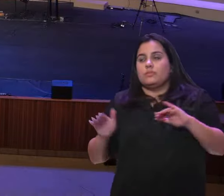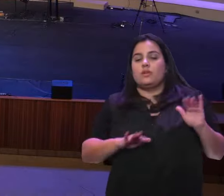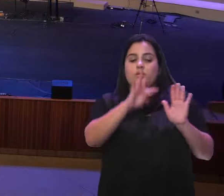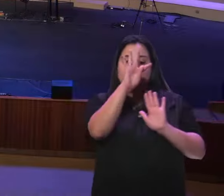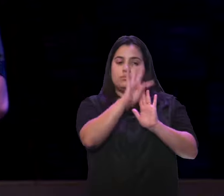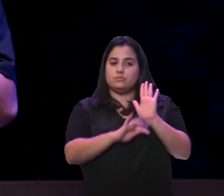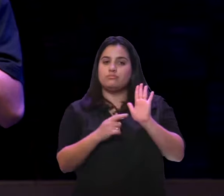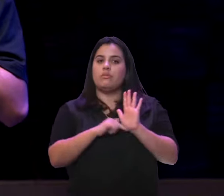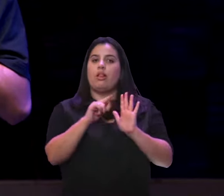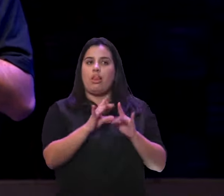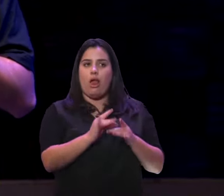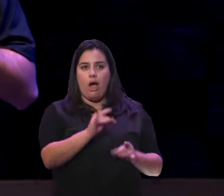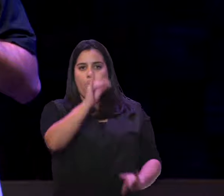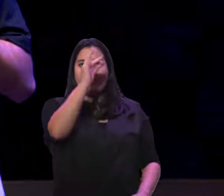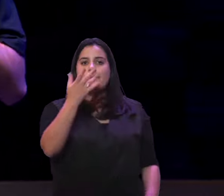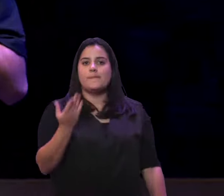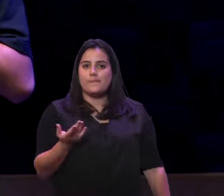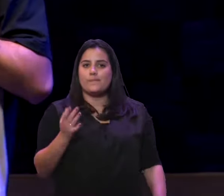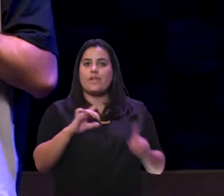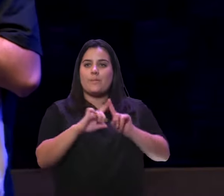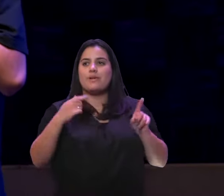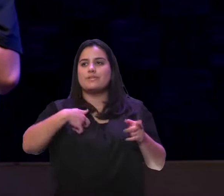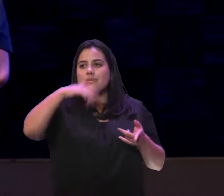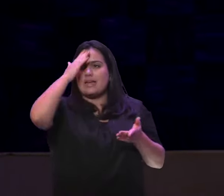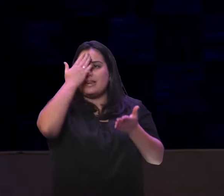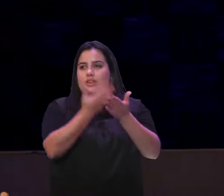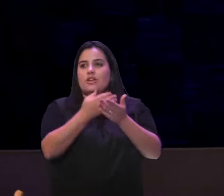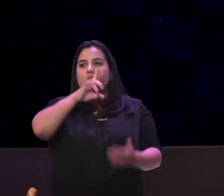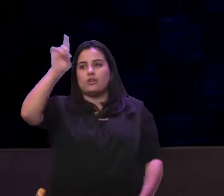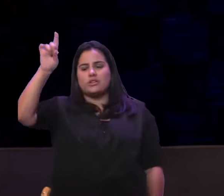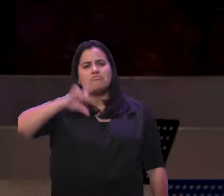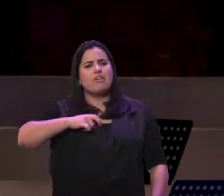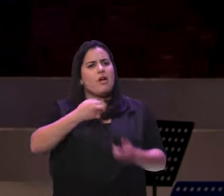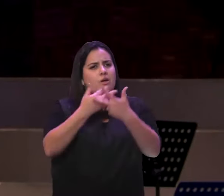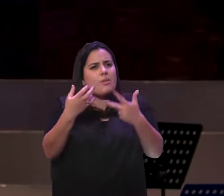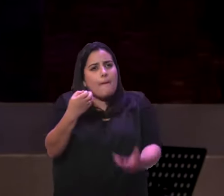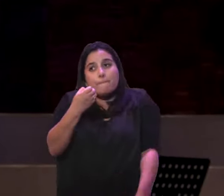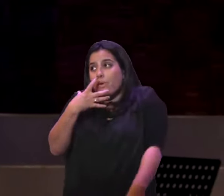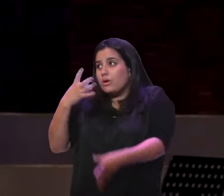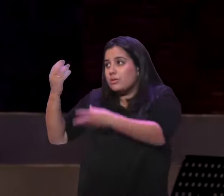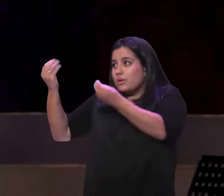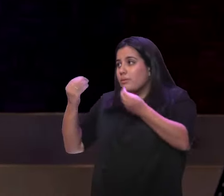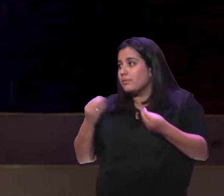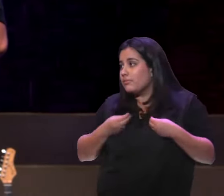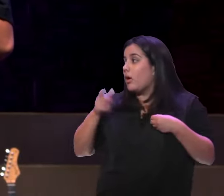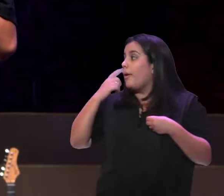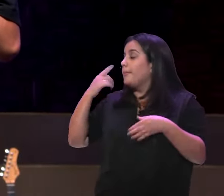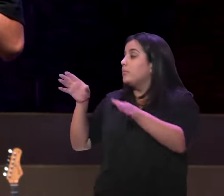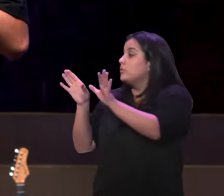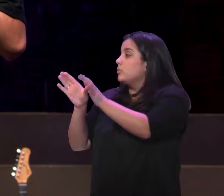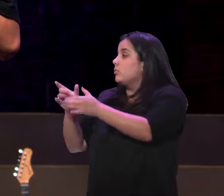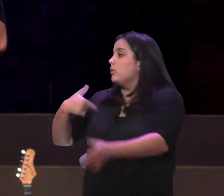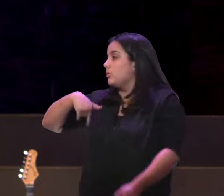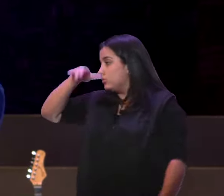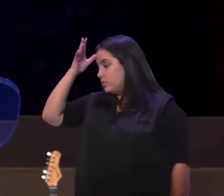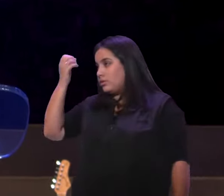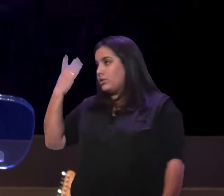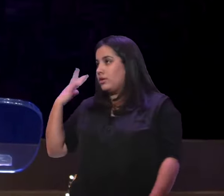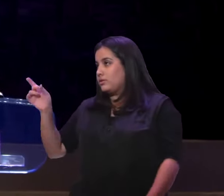longo, mas eu creio que Deus tem coisas boas reservadas para nós. Inclusive, equipe, eu não esqueci, está reservado